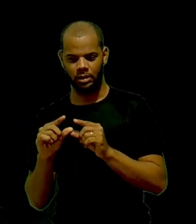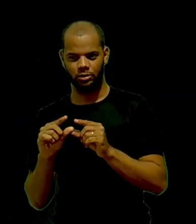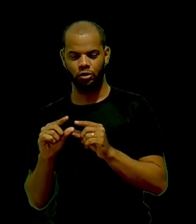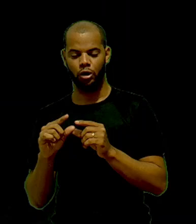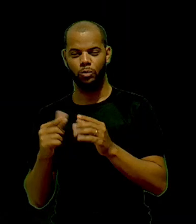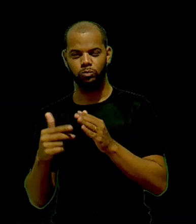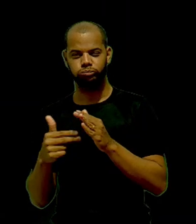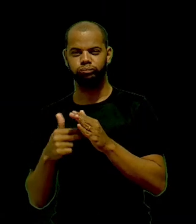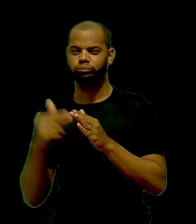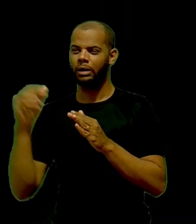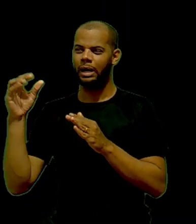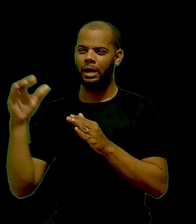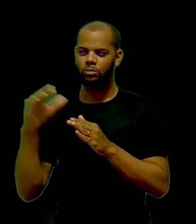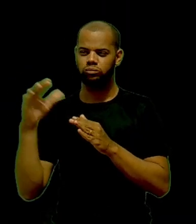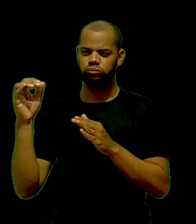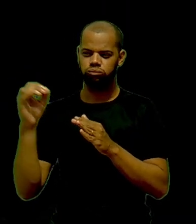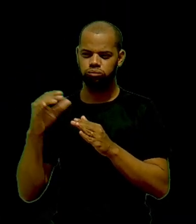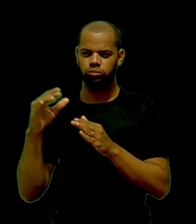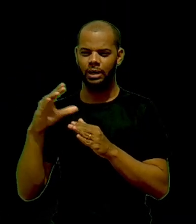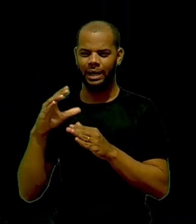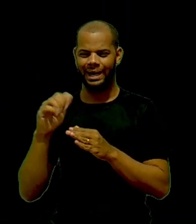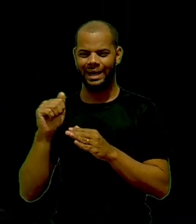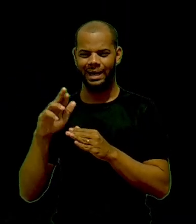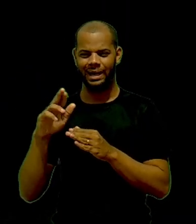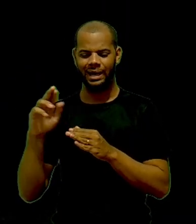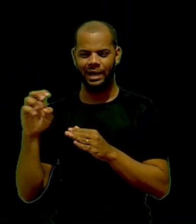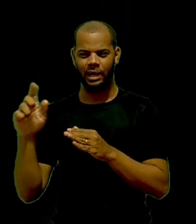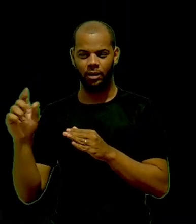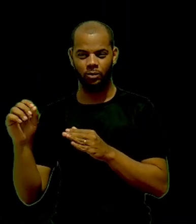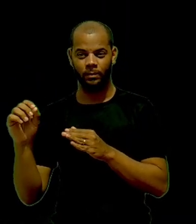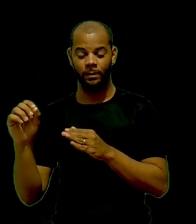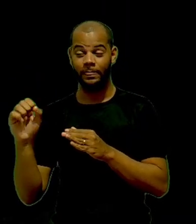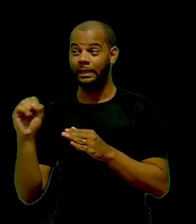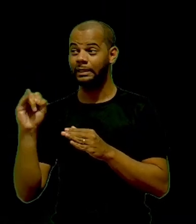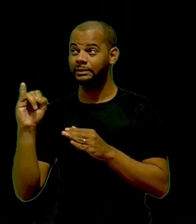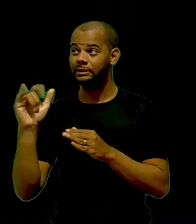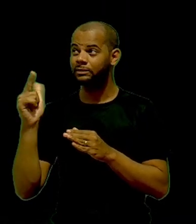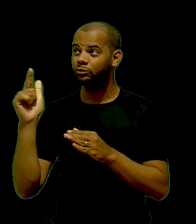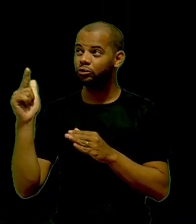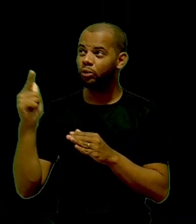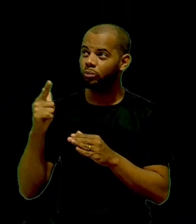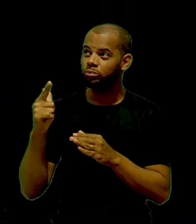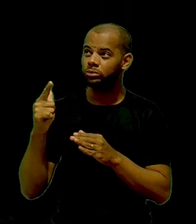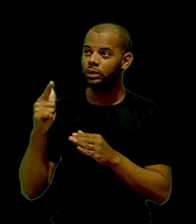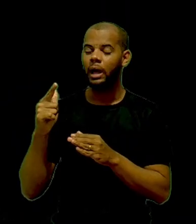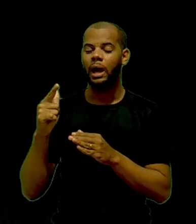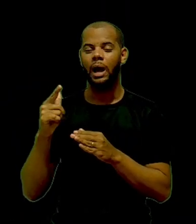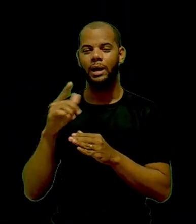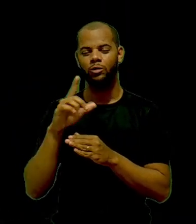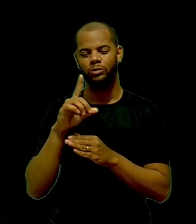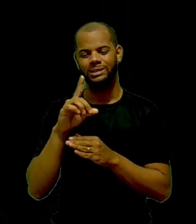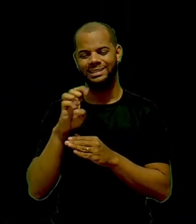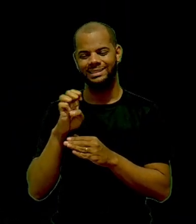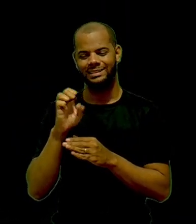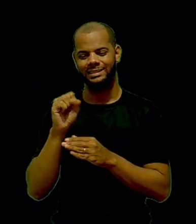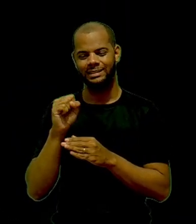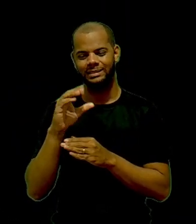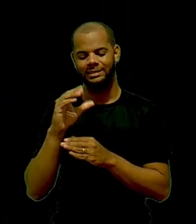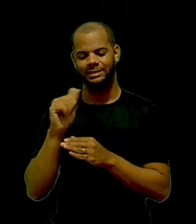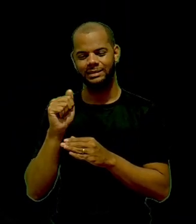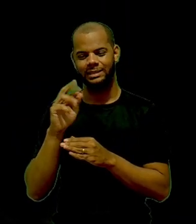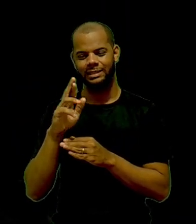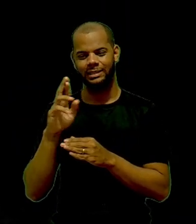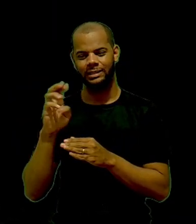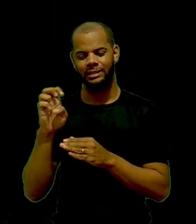bateria, no horário de ponta lá que não tem energia solar, eu descarrego a bateria. Essas baterias poderiam